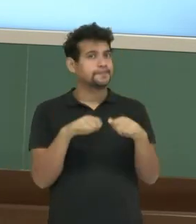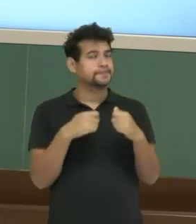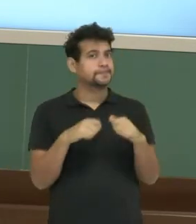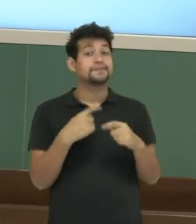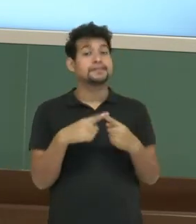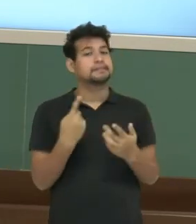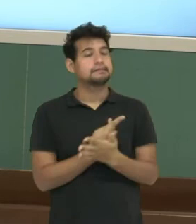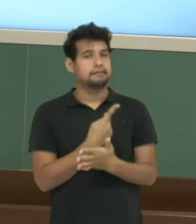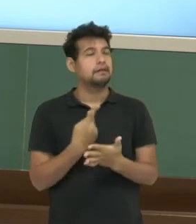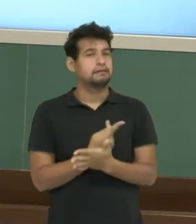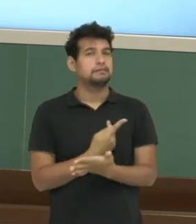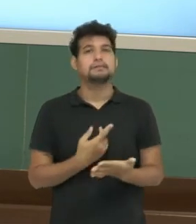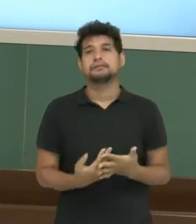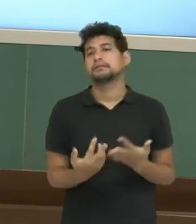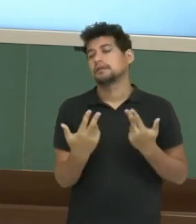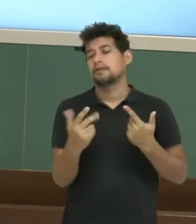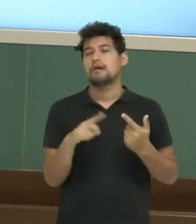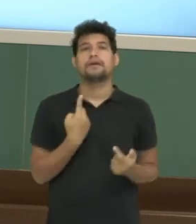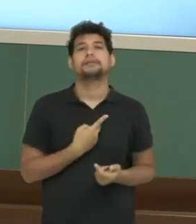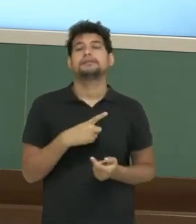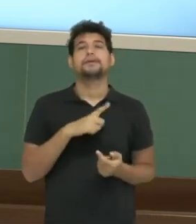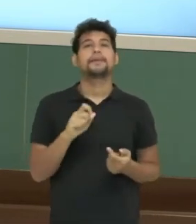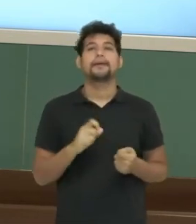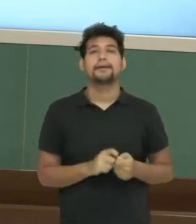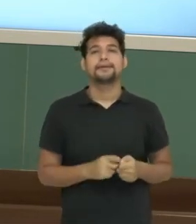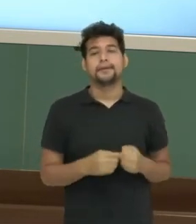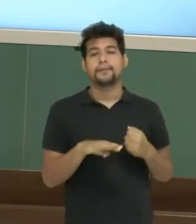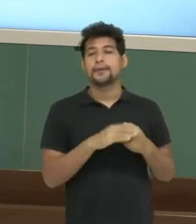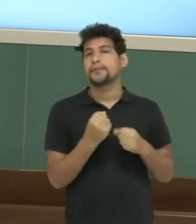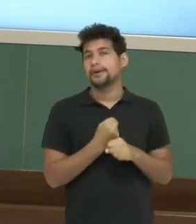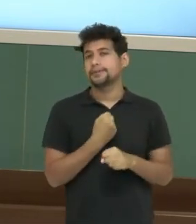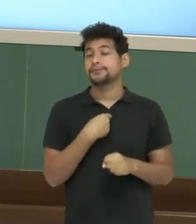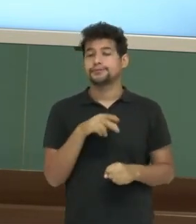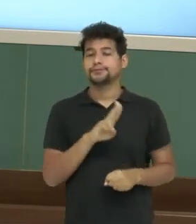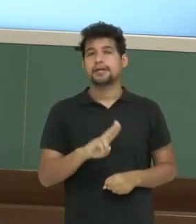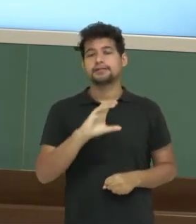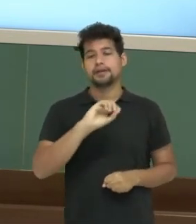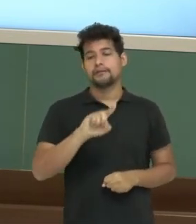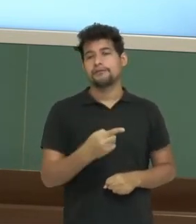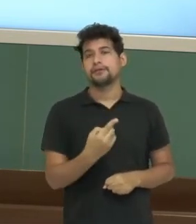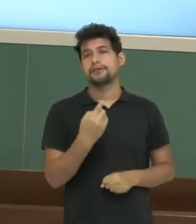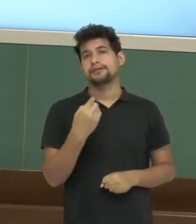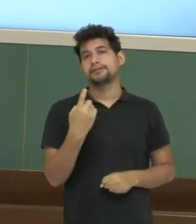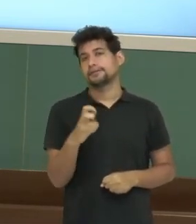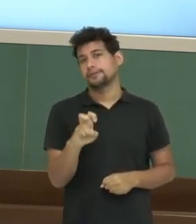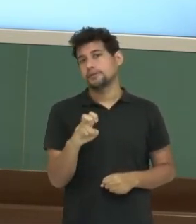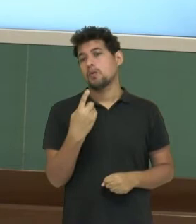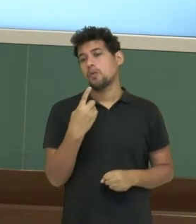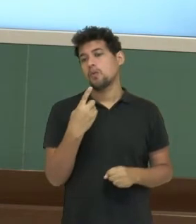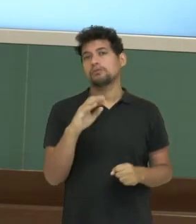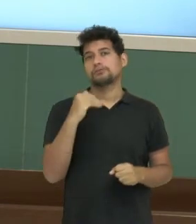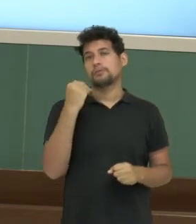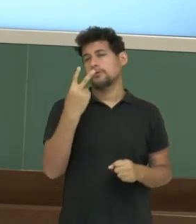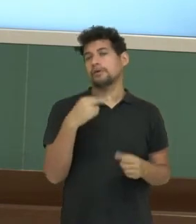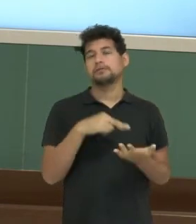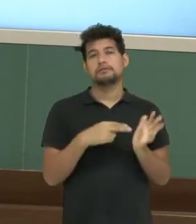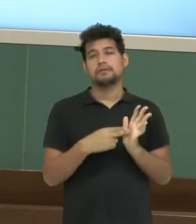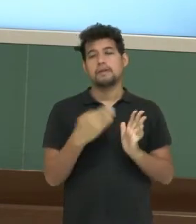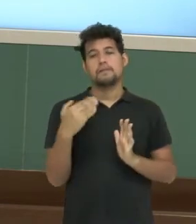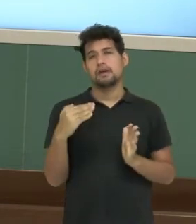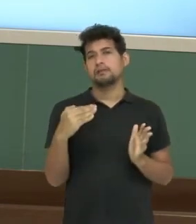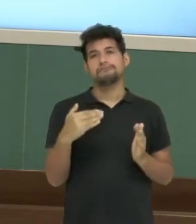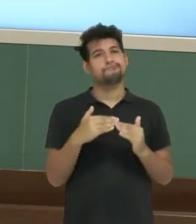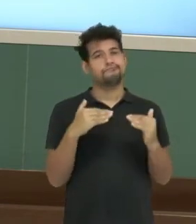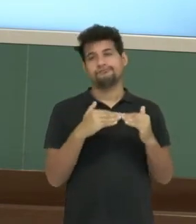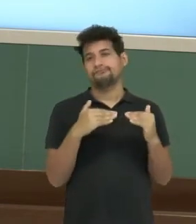dá erro. Que nem ali nós tínhamos meio ano. Se eu for usar 0,5 ou 1 sobre 2, que é meio, não